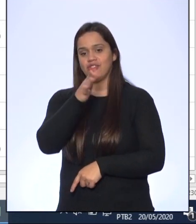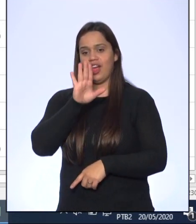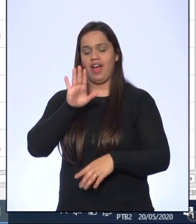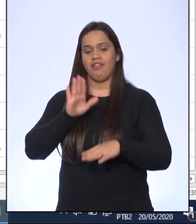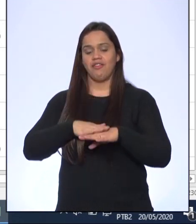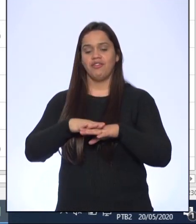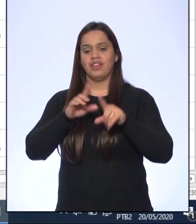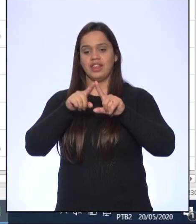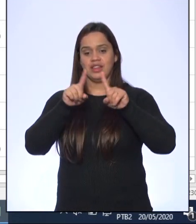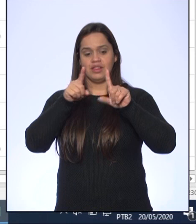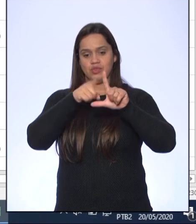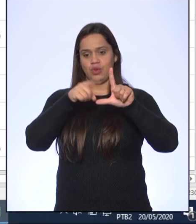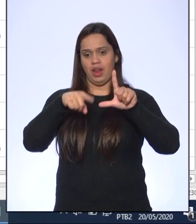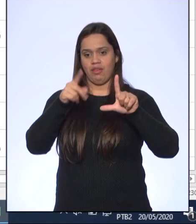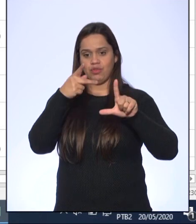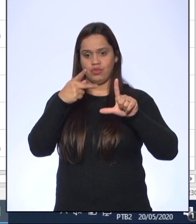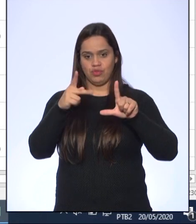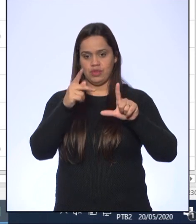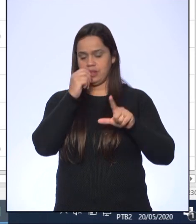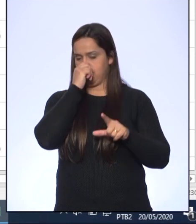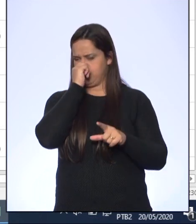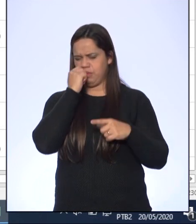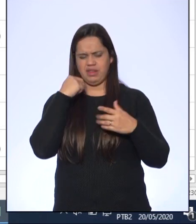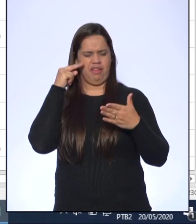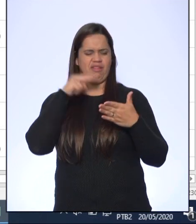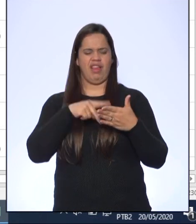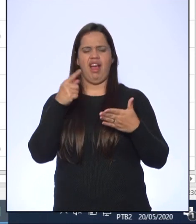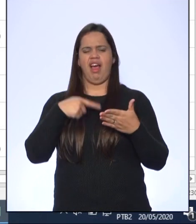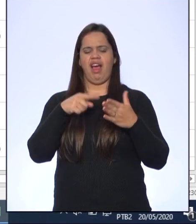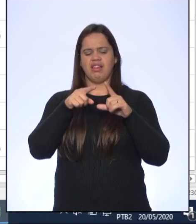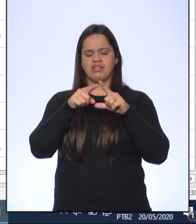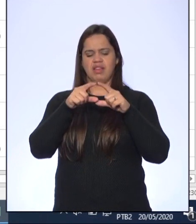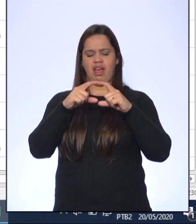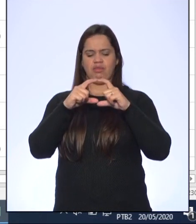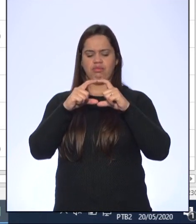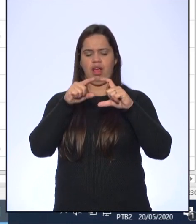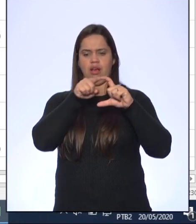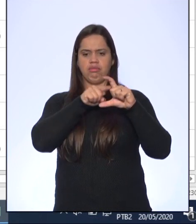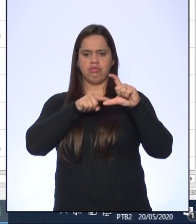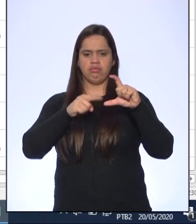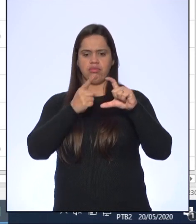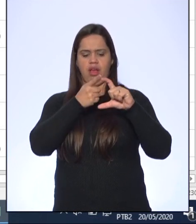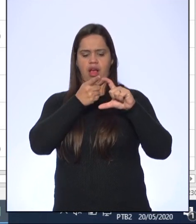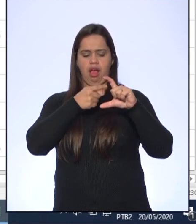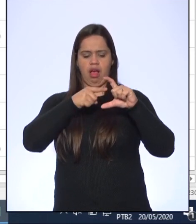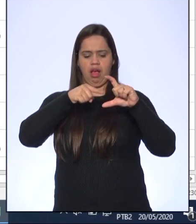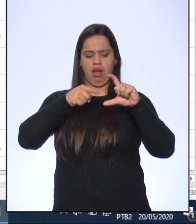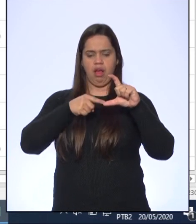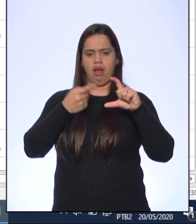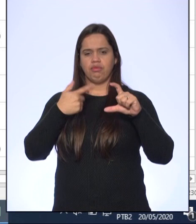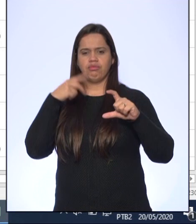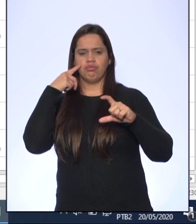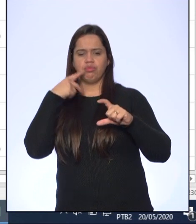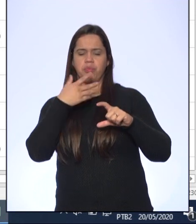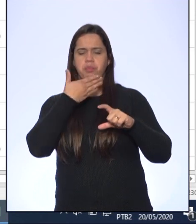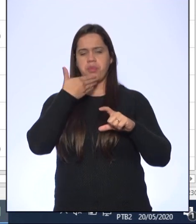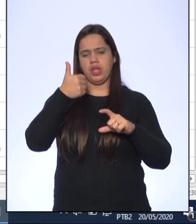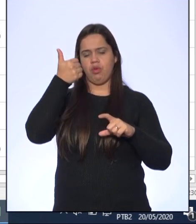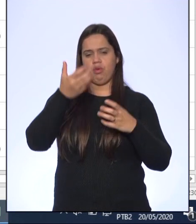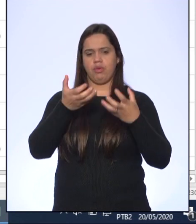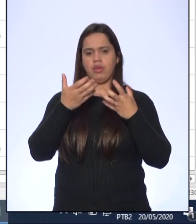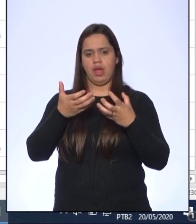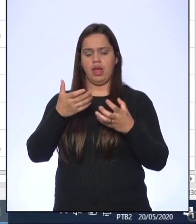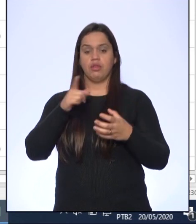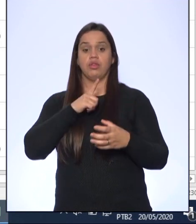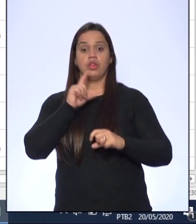Só que eu posso, putz, esse gráfico está meio chato, né? Poderia ser melhor, né? Lá em cima, olha que legal. Eu tenho, só